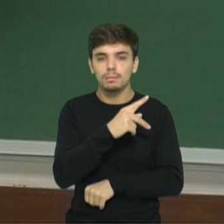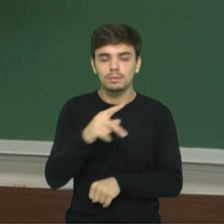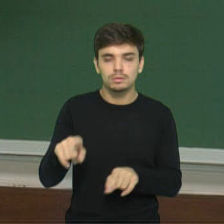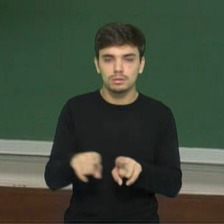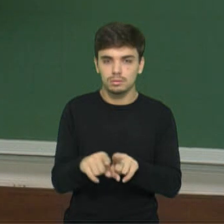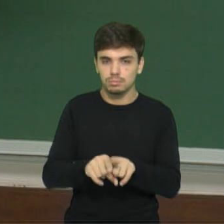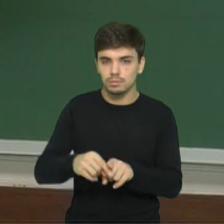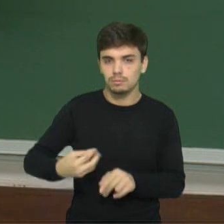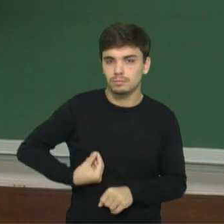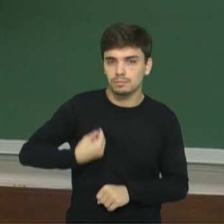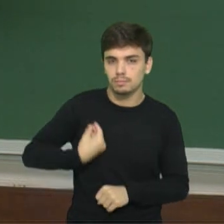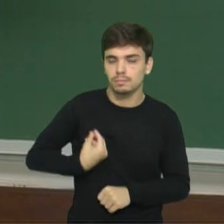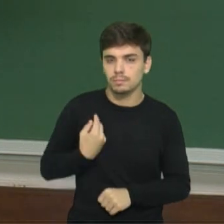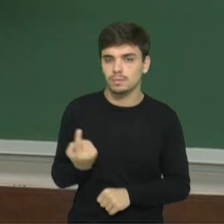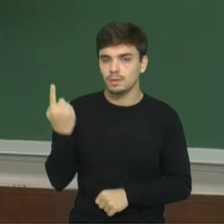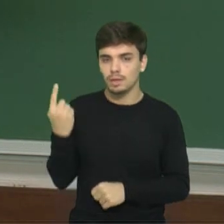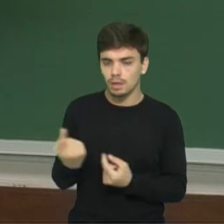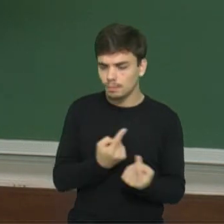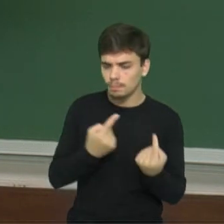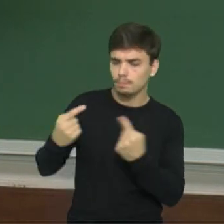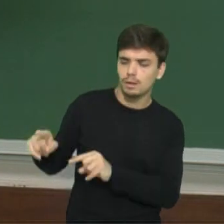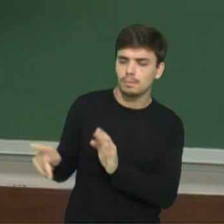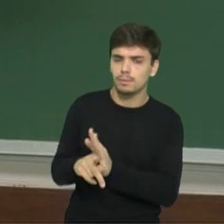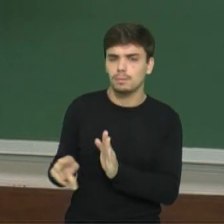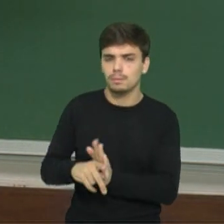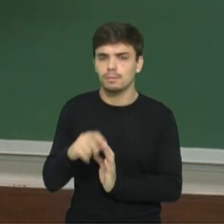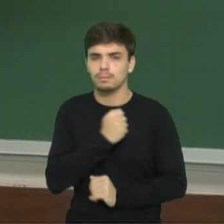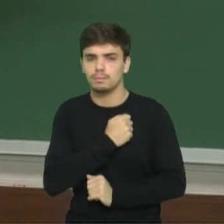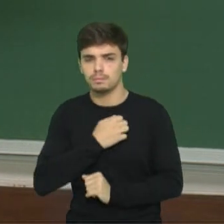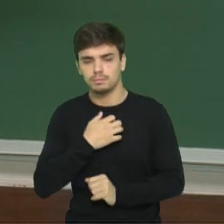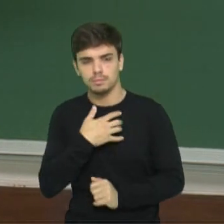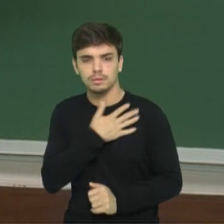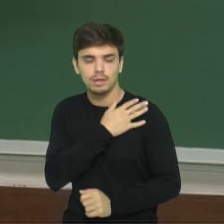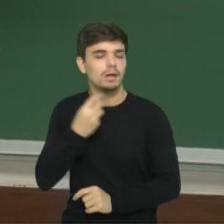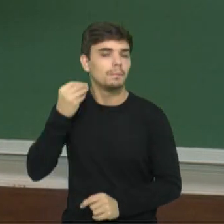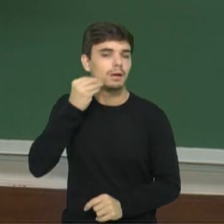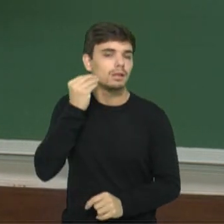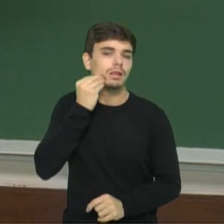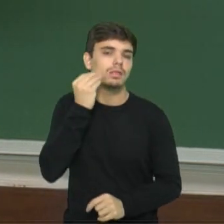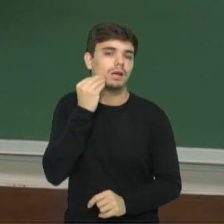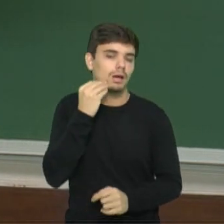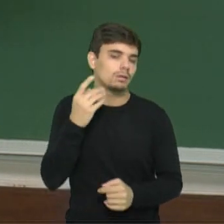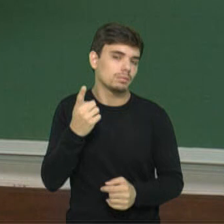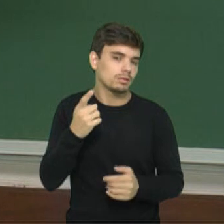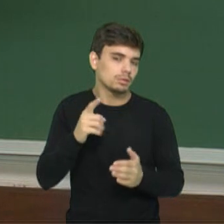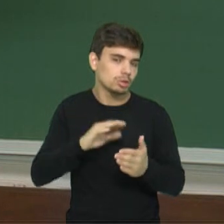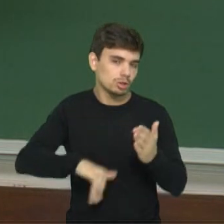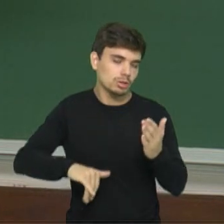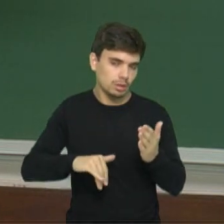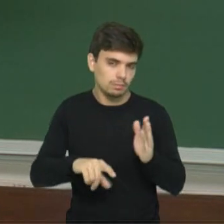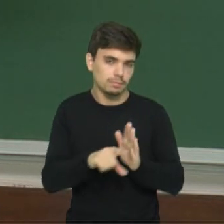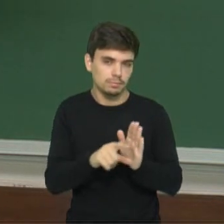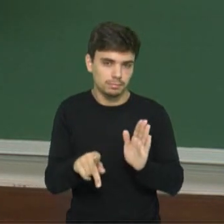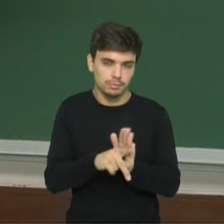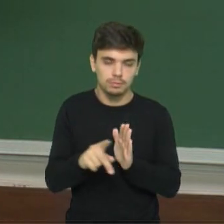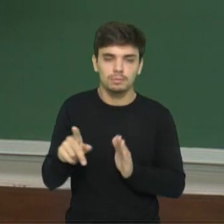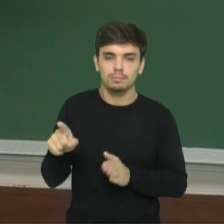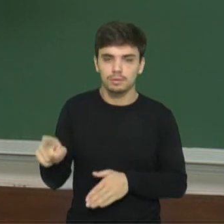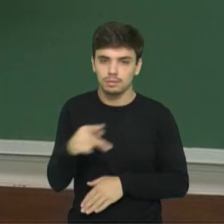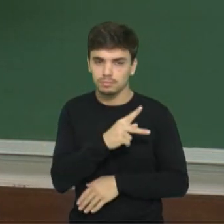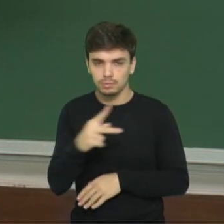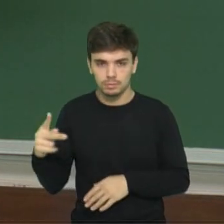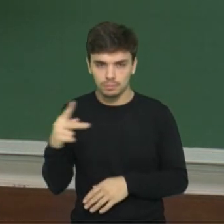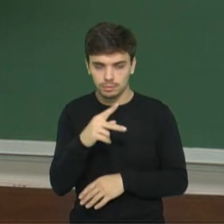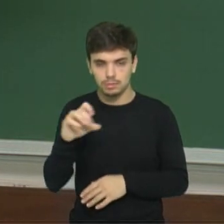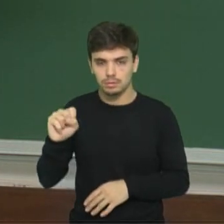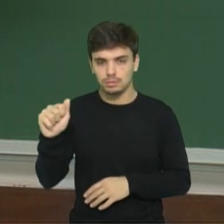no Palácio de La Moneda, que vai ser atacado pelos militares nessa tentativa de destituição do presidente Salvador